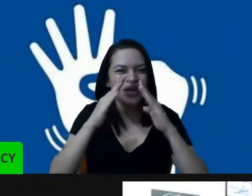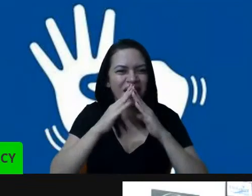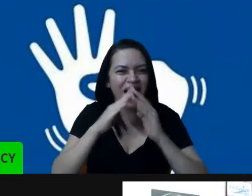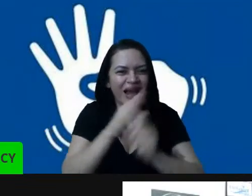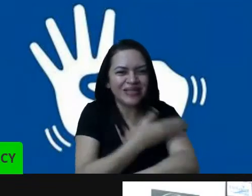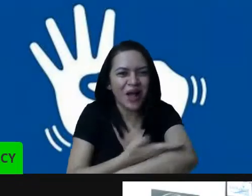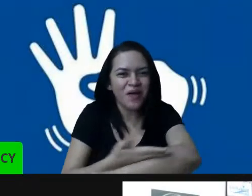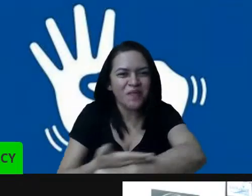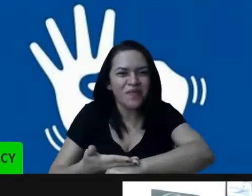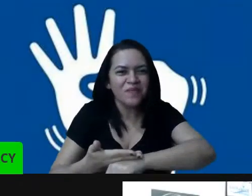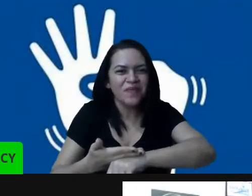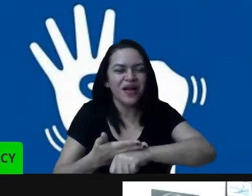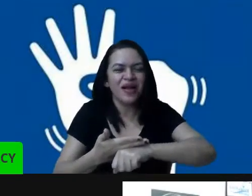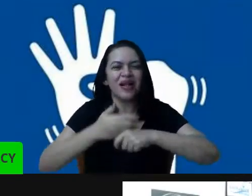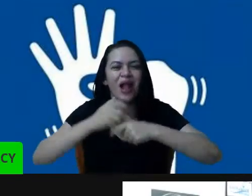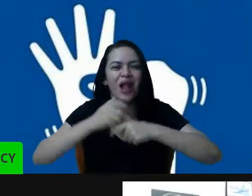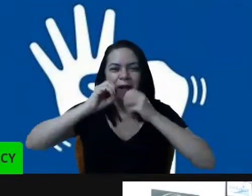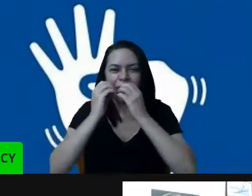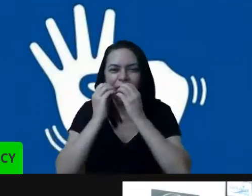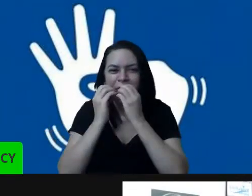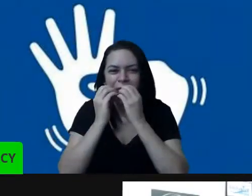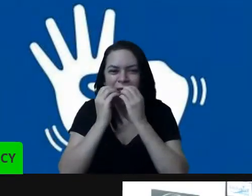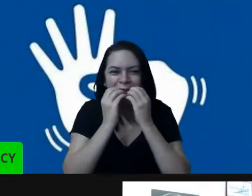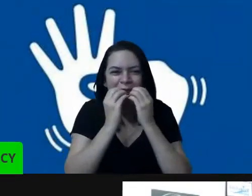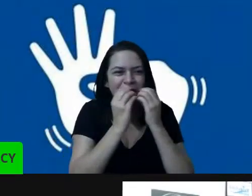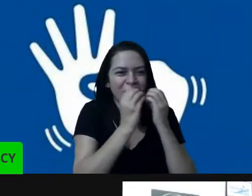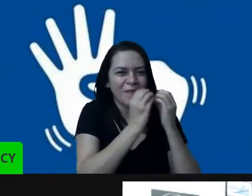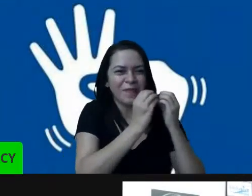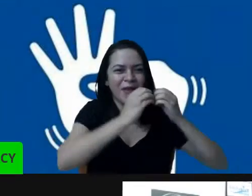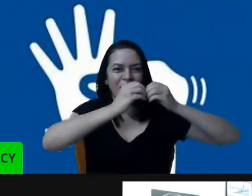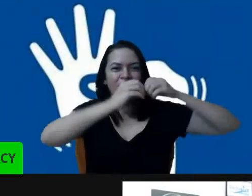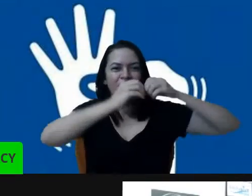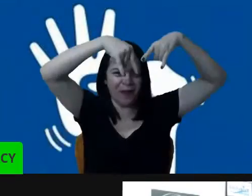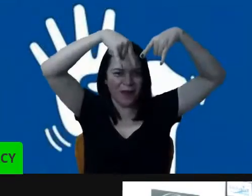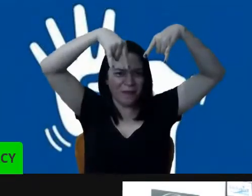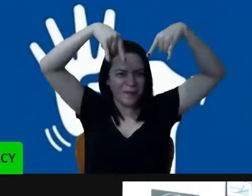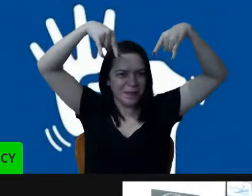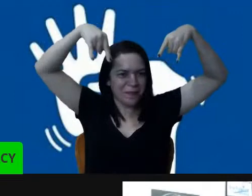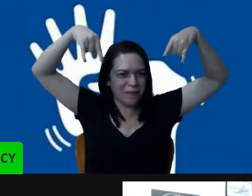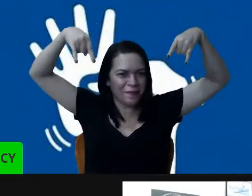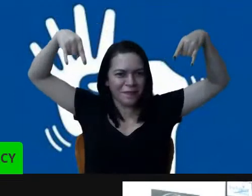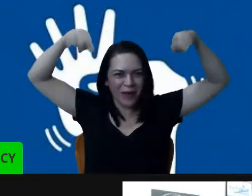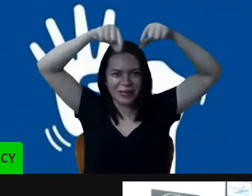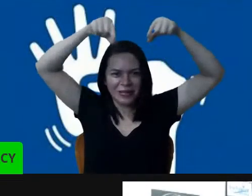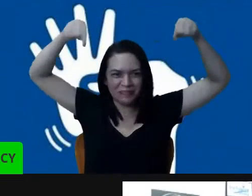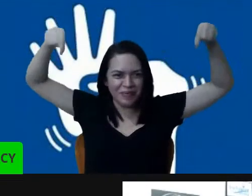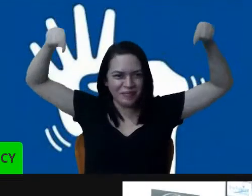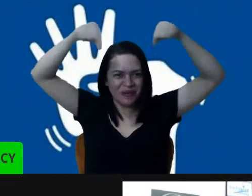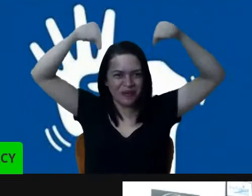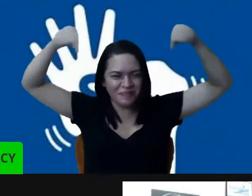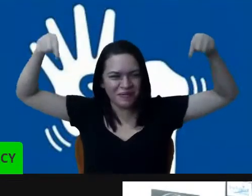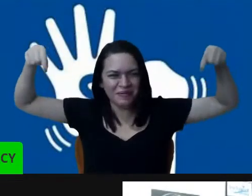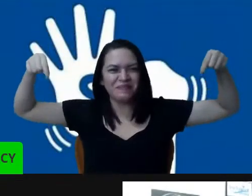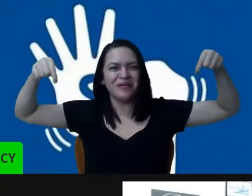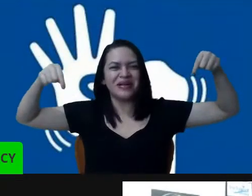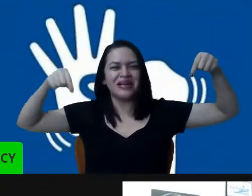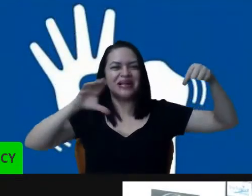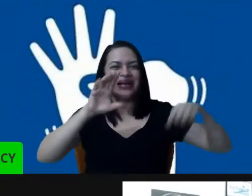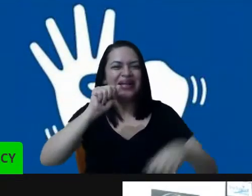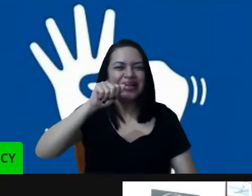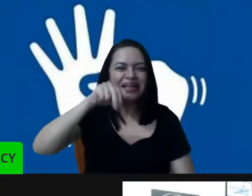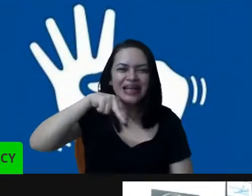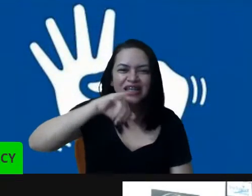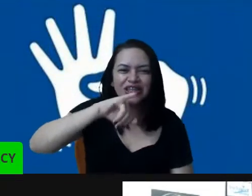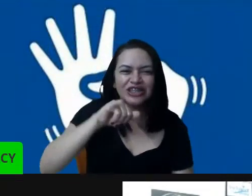o milho, Isso. posta, São João. Põe bandeirinha aqui no rack da TV. Canjica, pamonha, bolo de